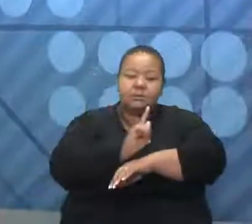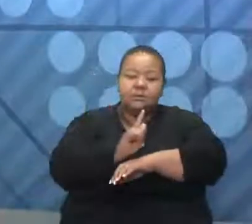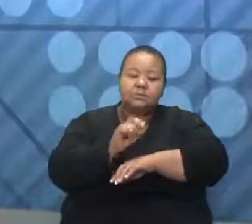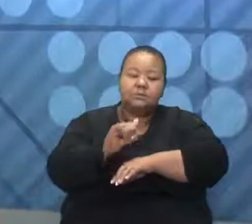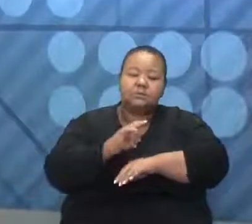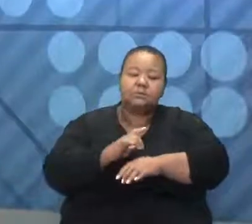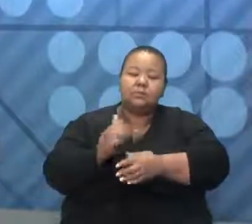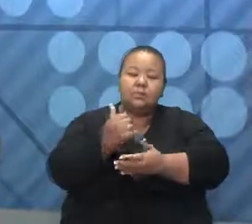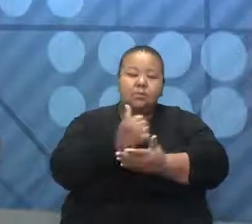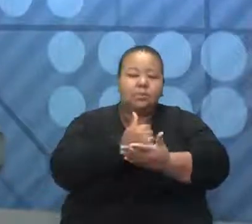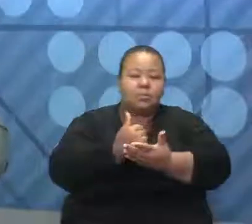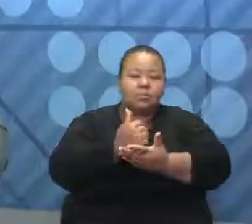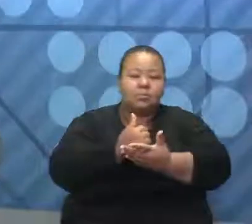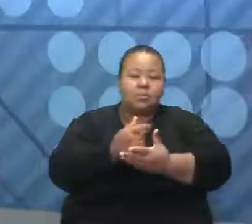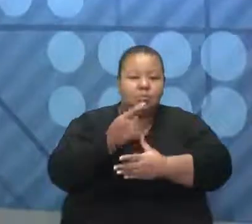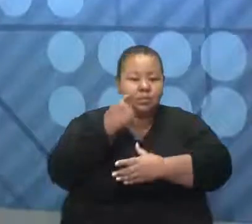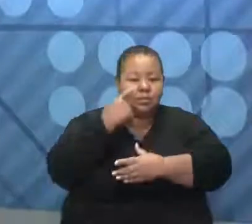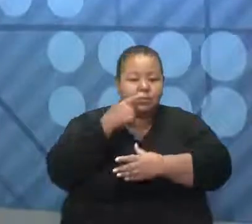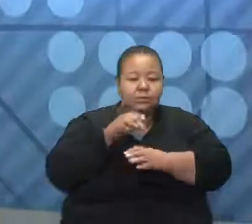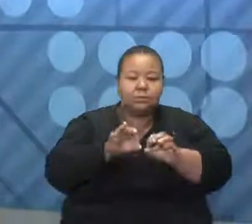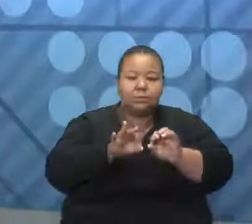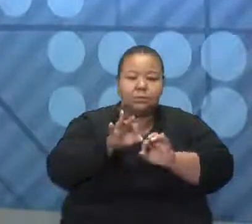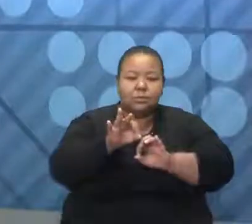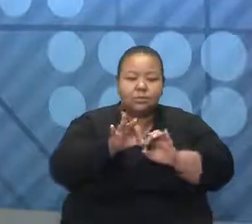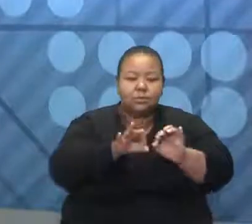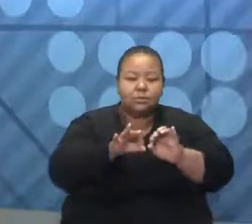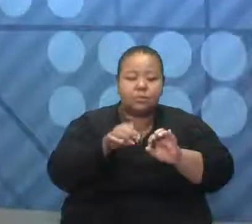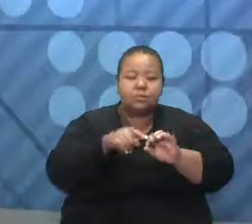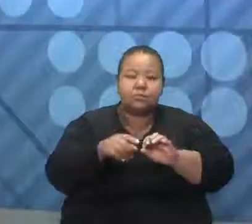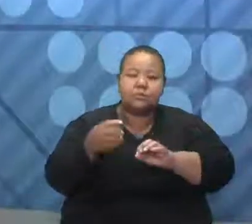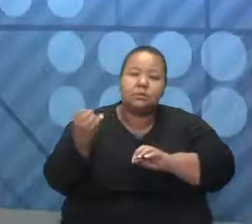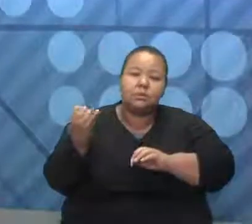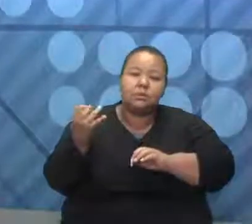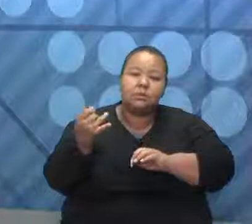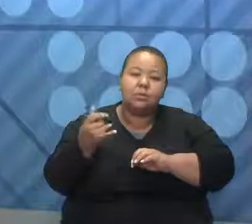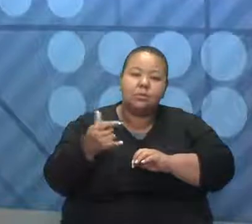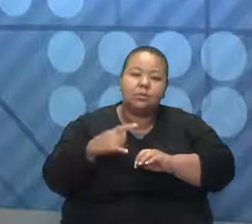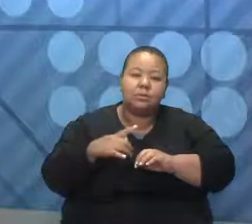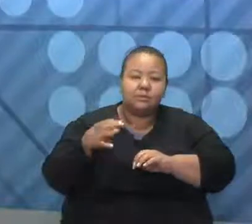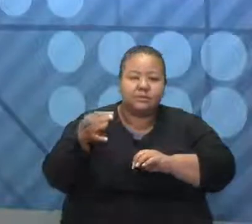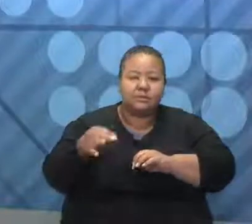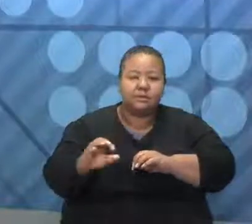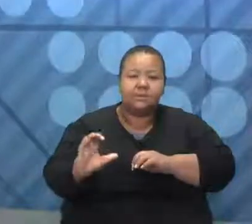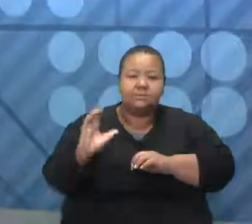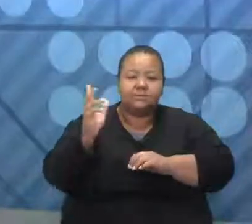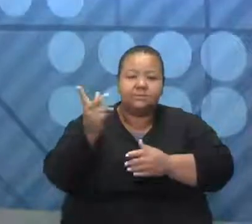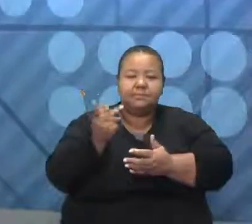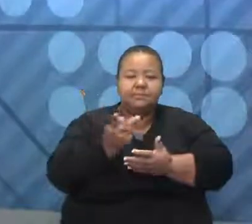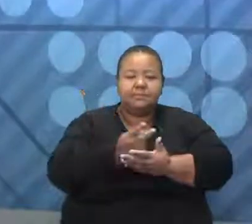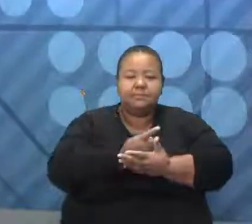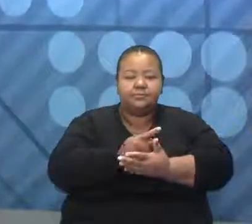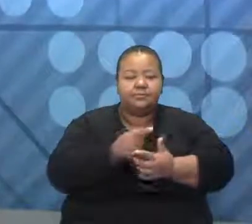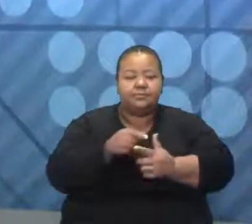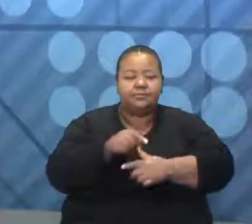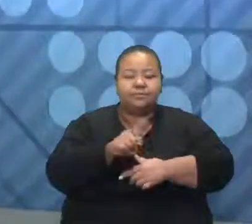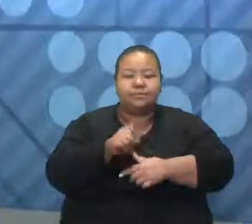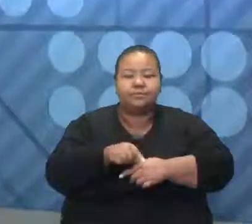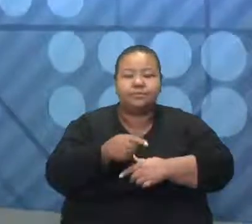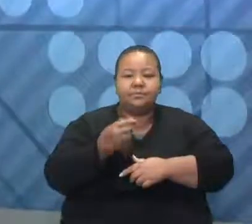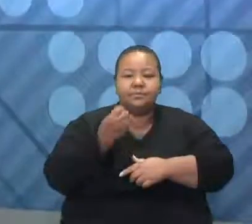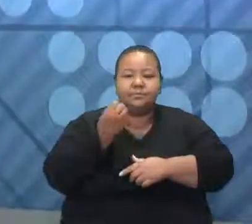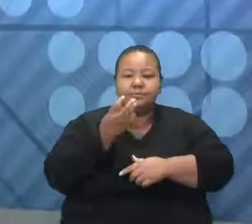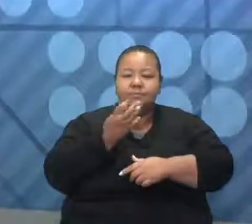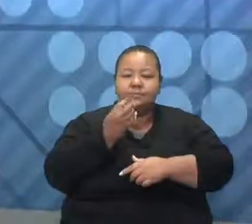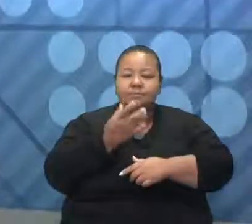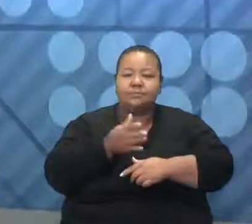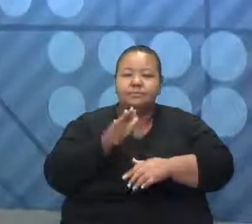controle desses indicadores. Eu preciso mensurar, eu preciso quantificar para ter certeza que está acontecendo. Porque é muito interessante, né? Às